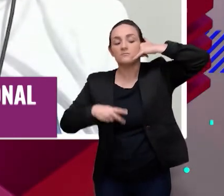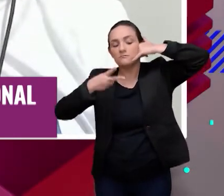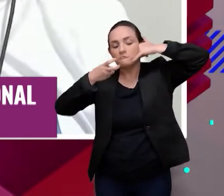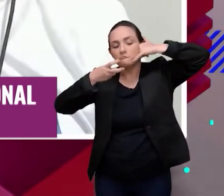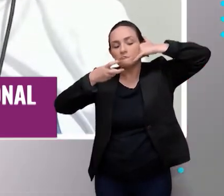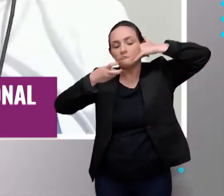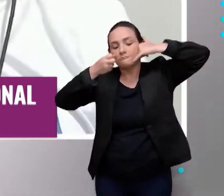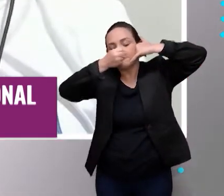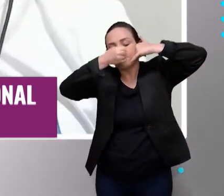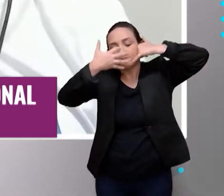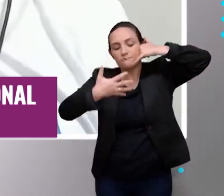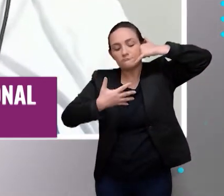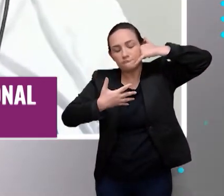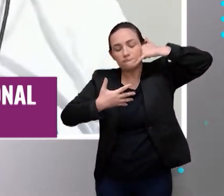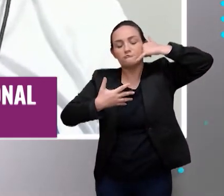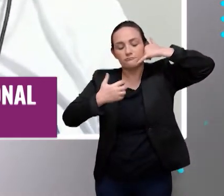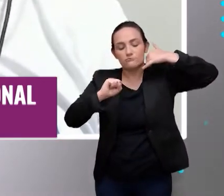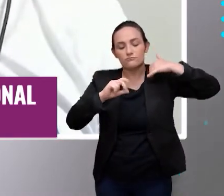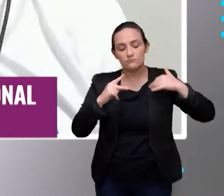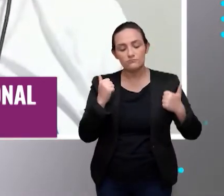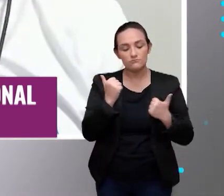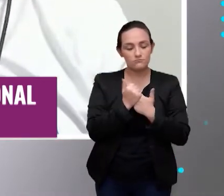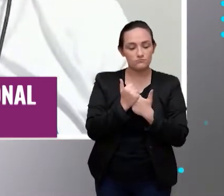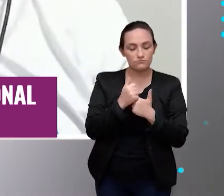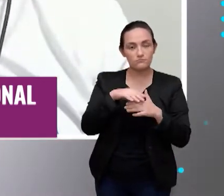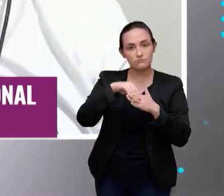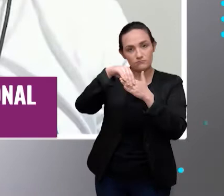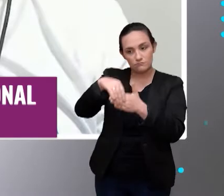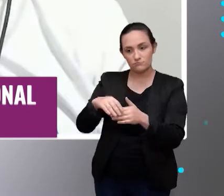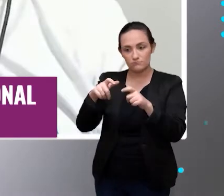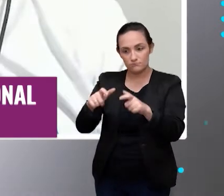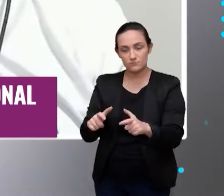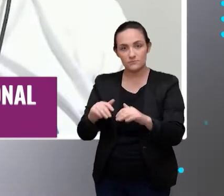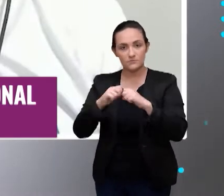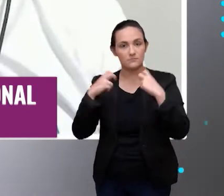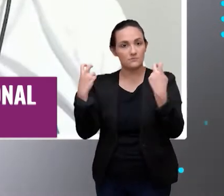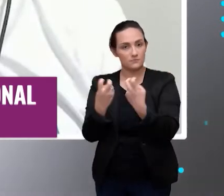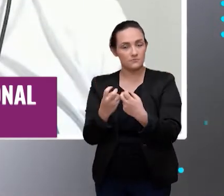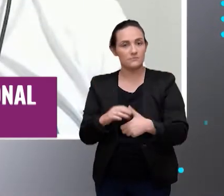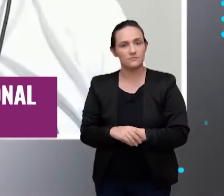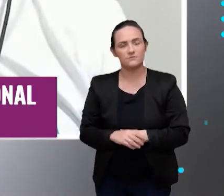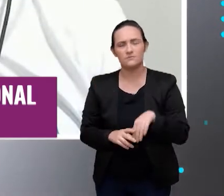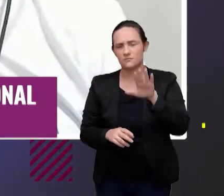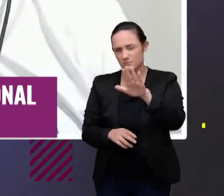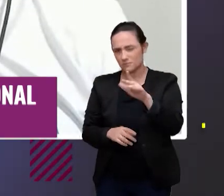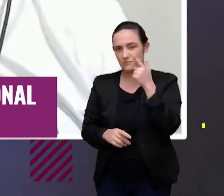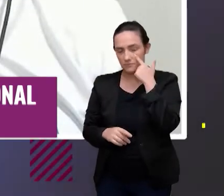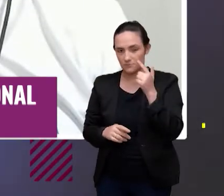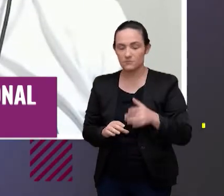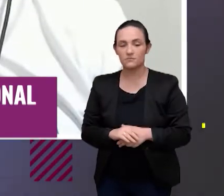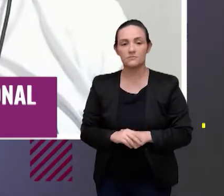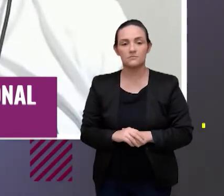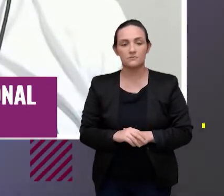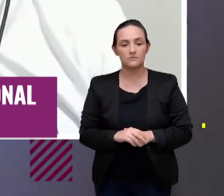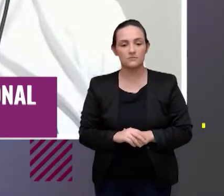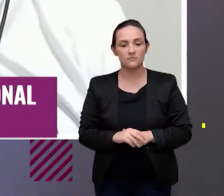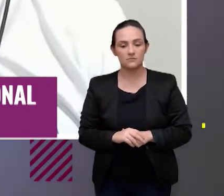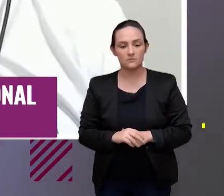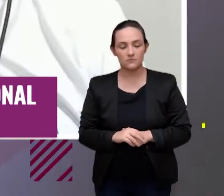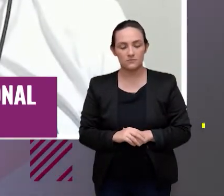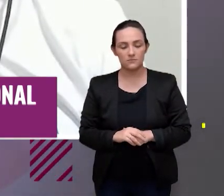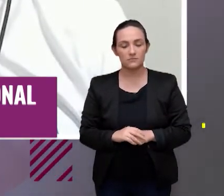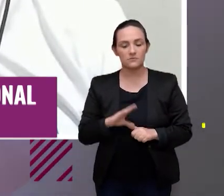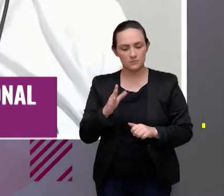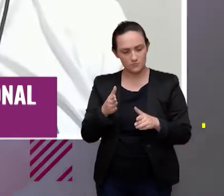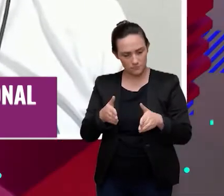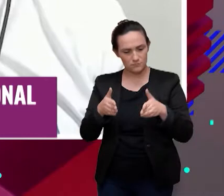Certo. E aí, por exemplo, ele já chega sem ter com quem conversar, por exemplo, em casa,